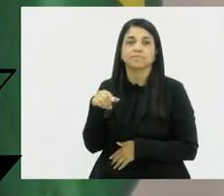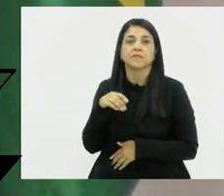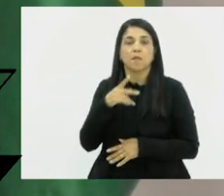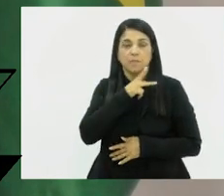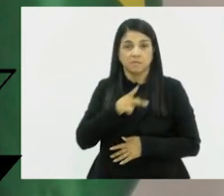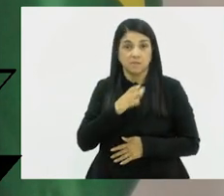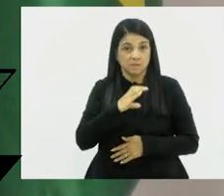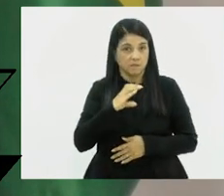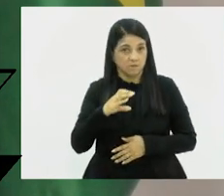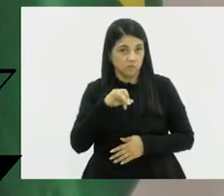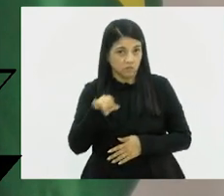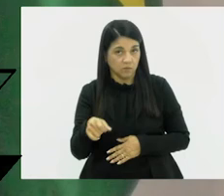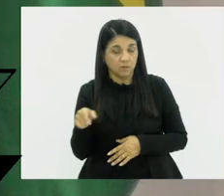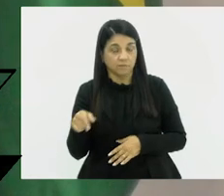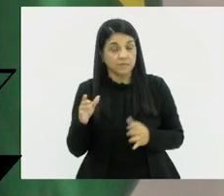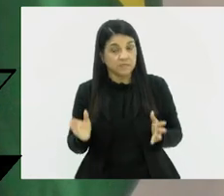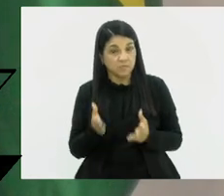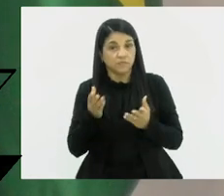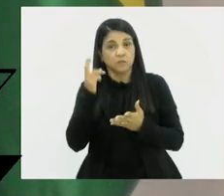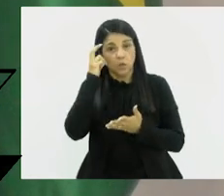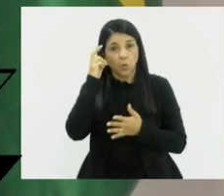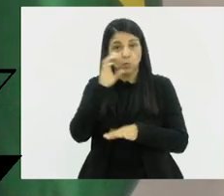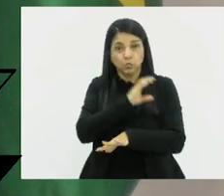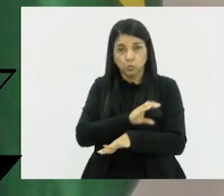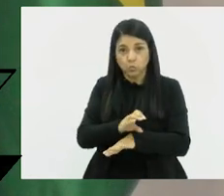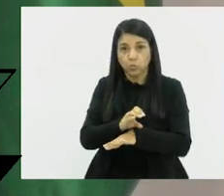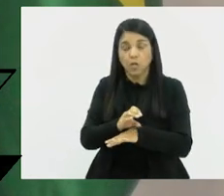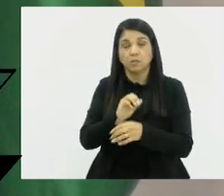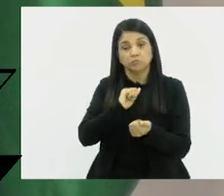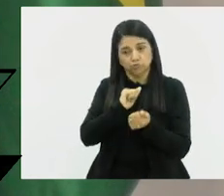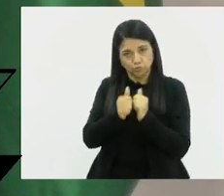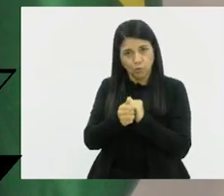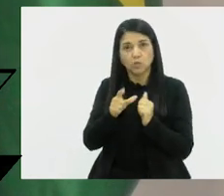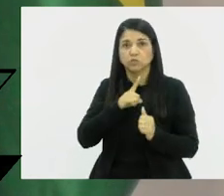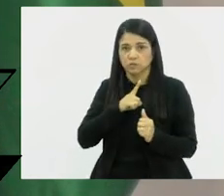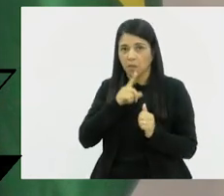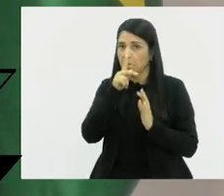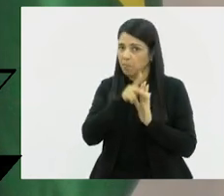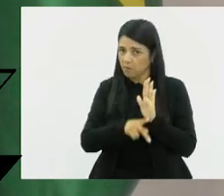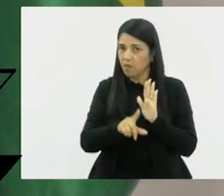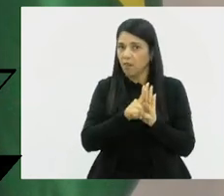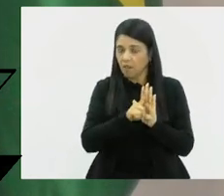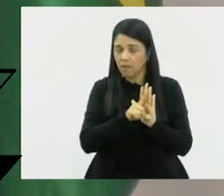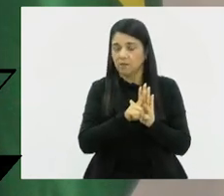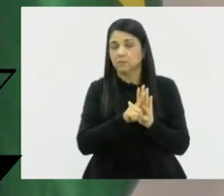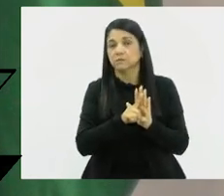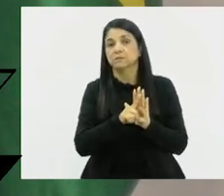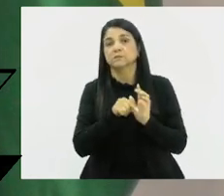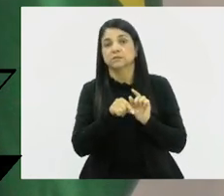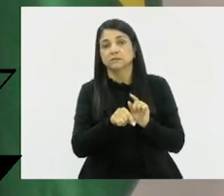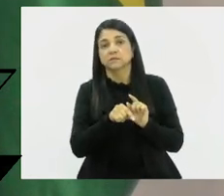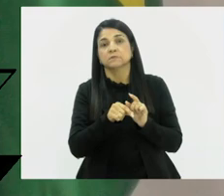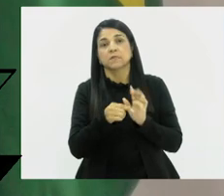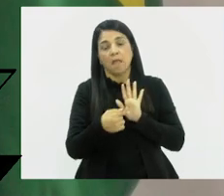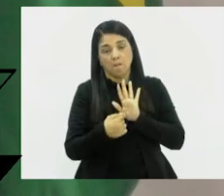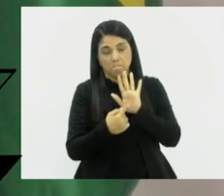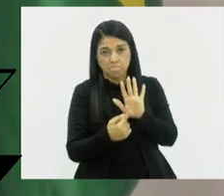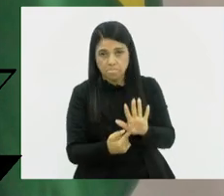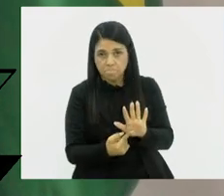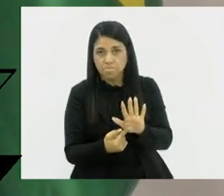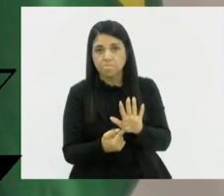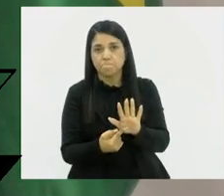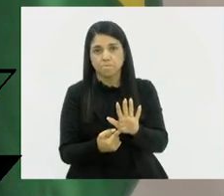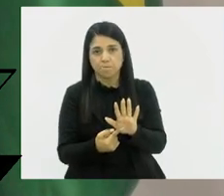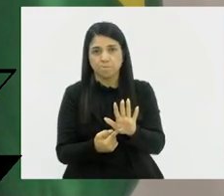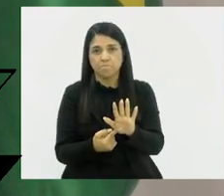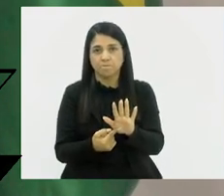incentivado da cultura e do esporte. São aqueles projetos que você apresenta e